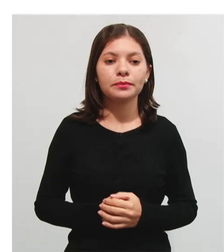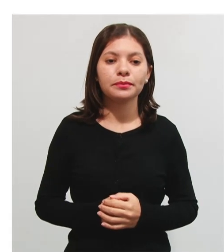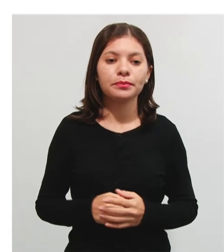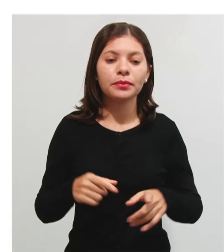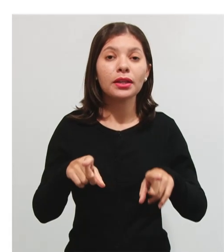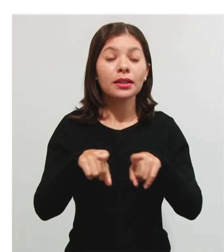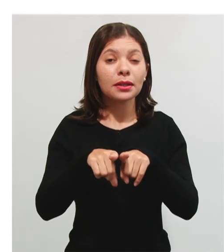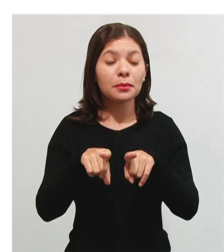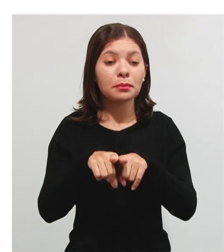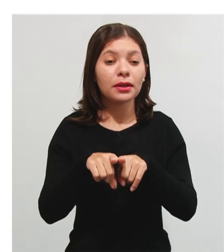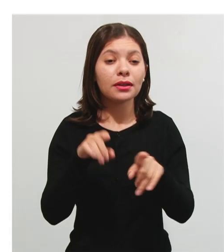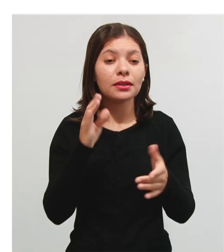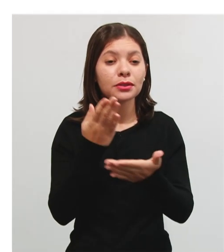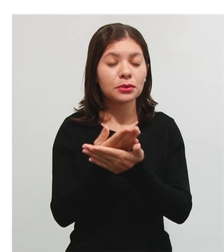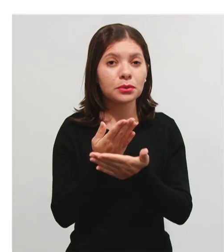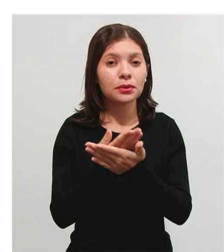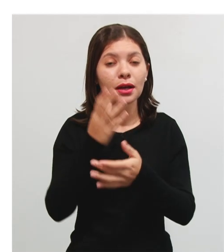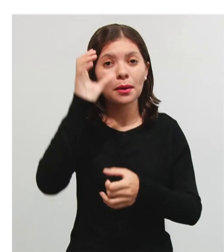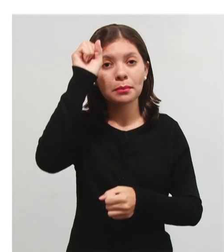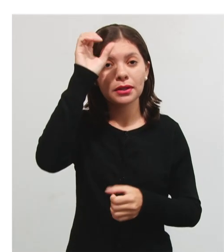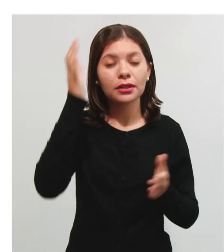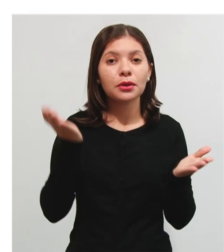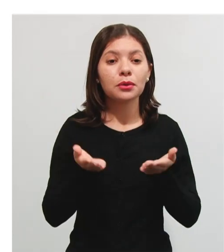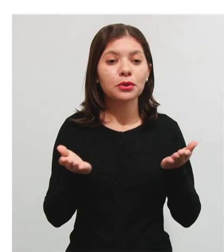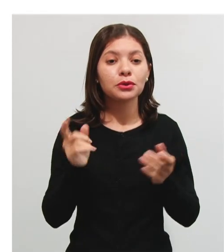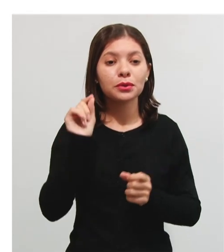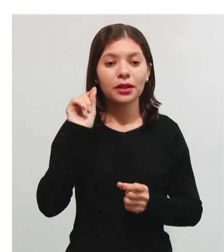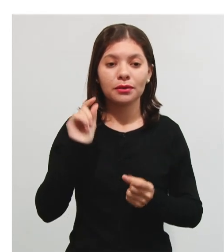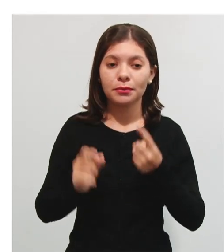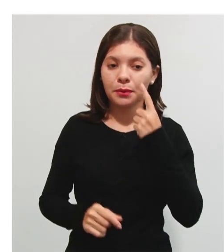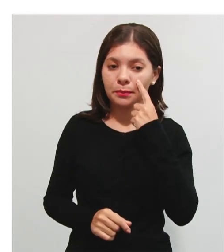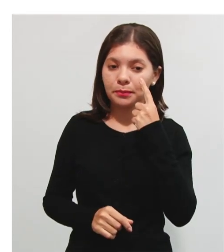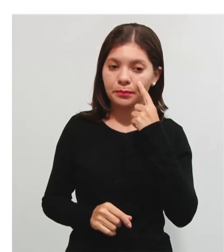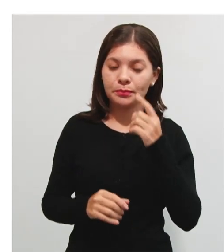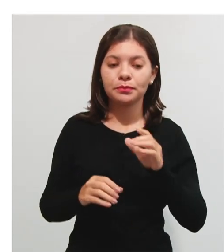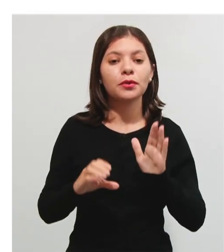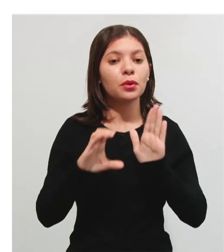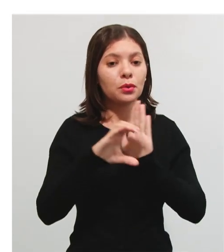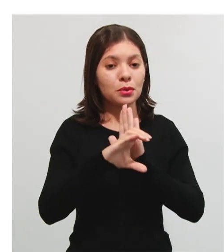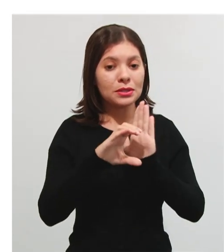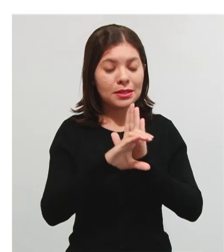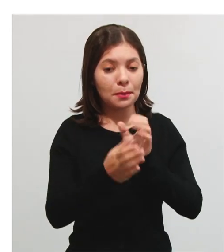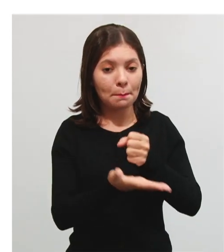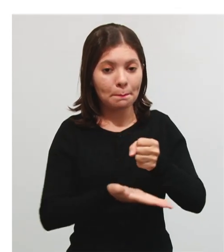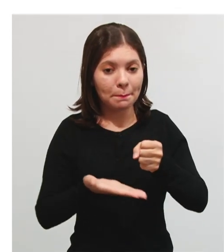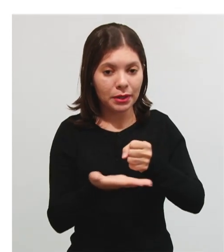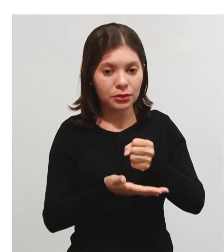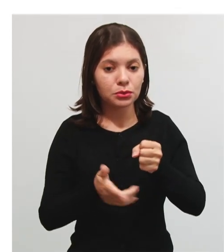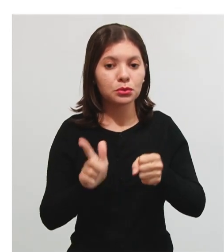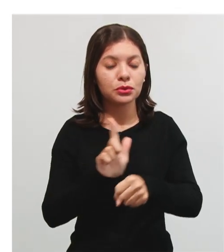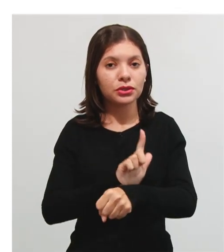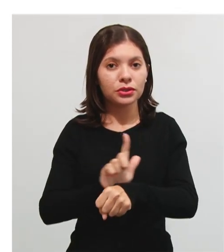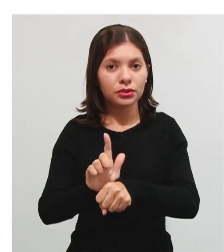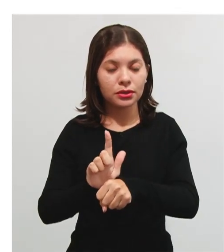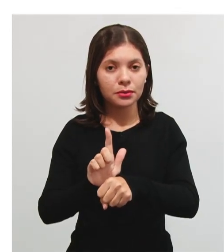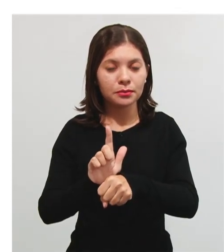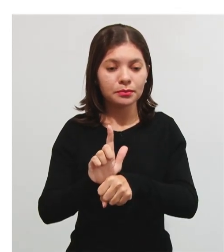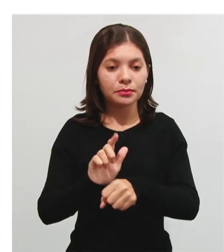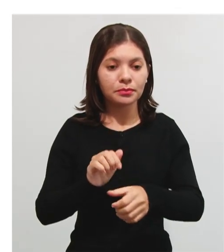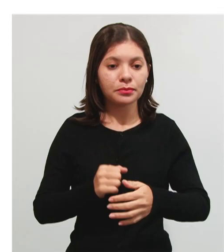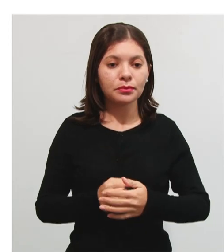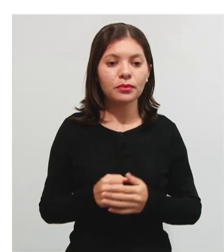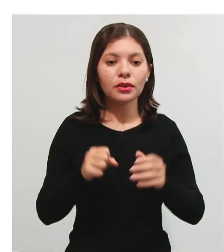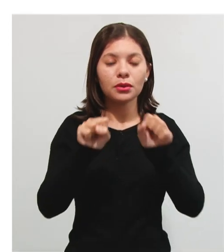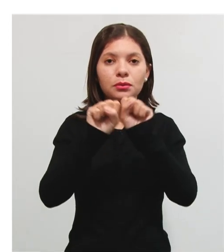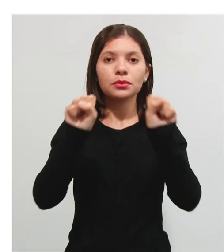também estudaremos hoje a administração de estoque, conceitos básicos de gestão de estoque e os